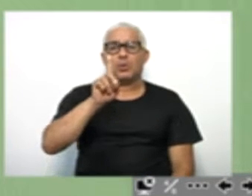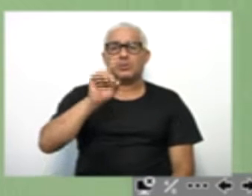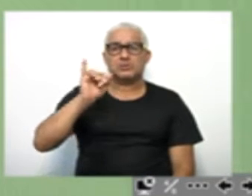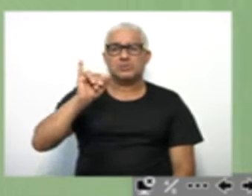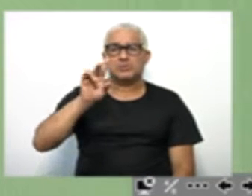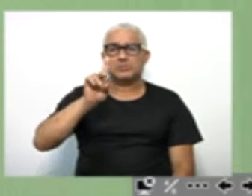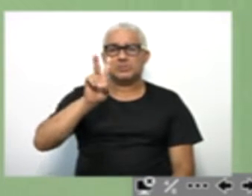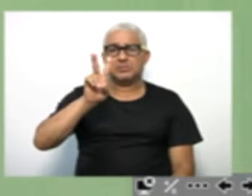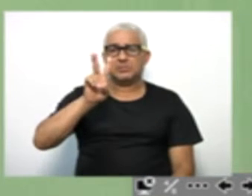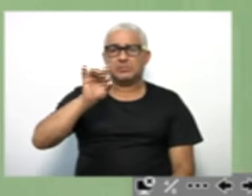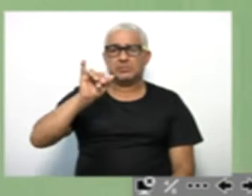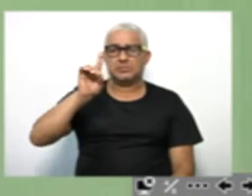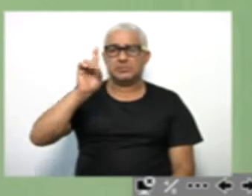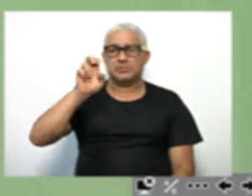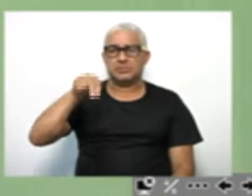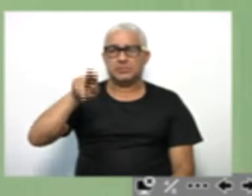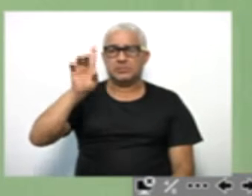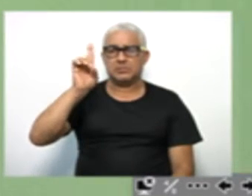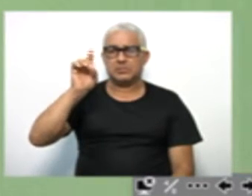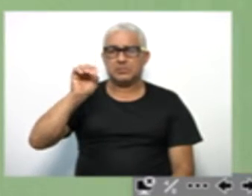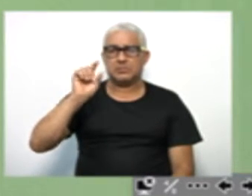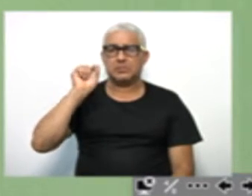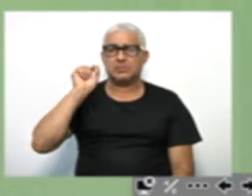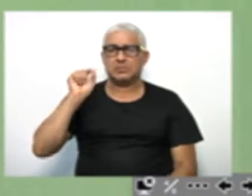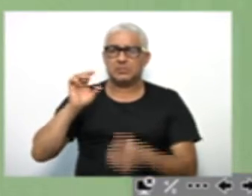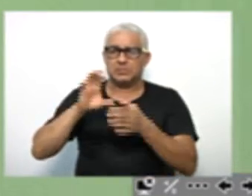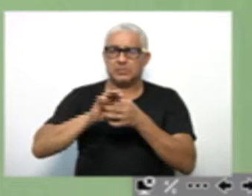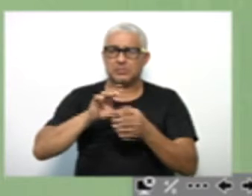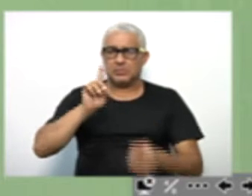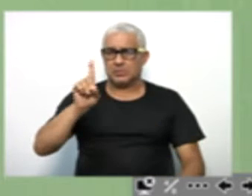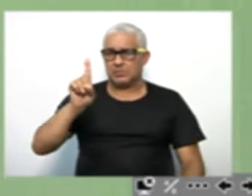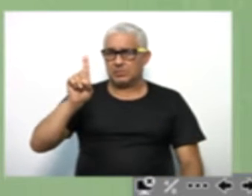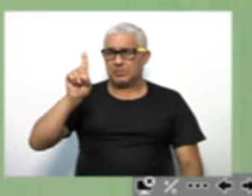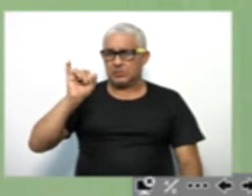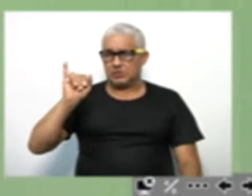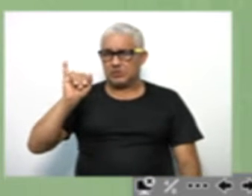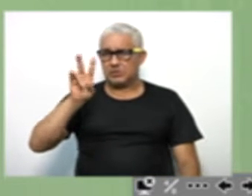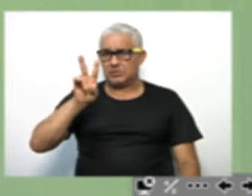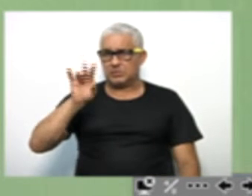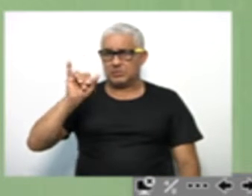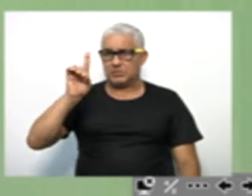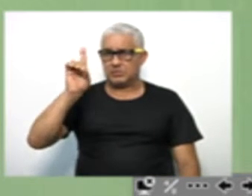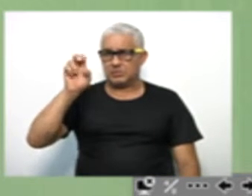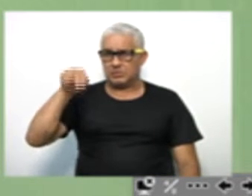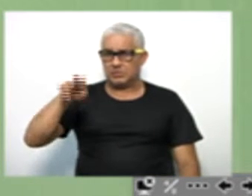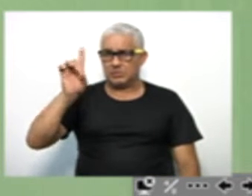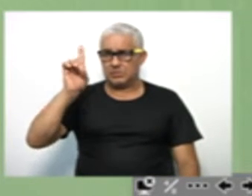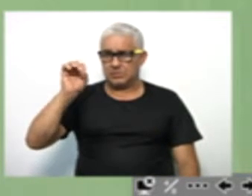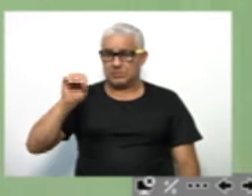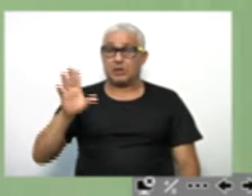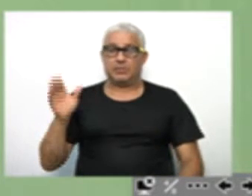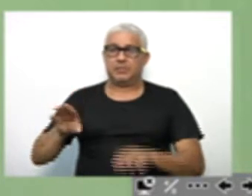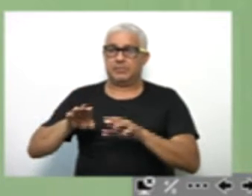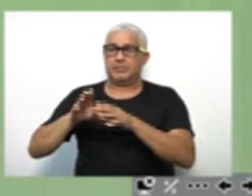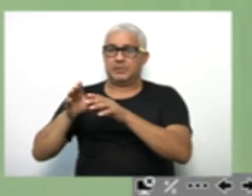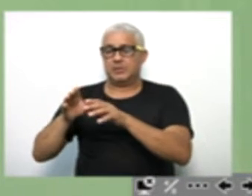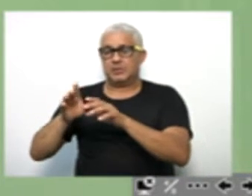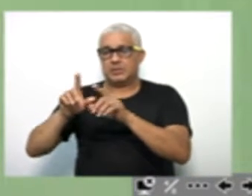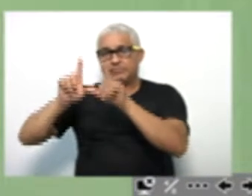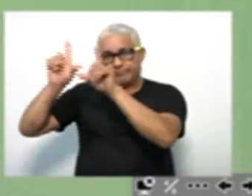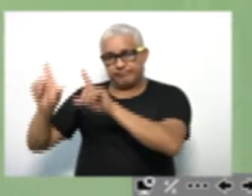dividendos? O que a gente pode contextualizar como dividendos? Eu queria voltar um pouquinho com relação ao financiamento. Ótimo, professor.